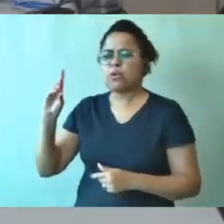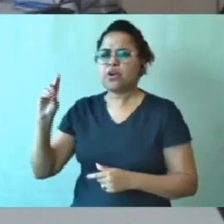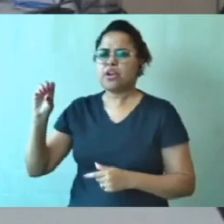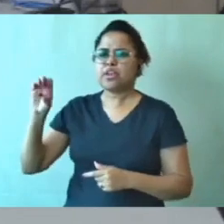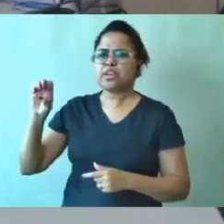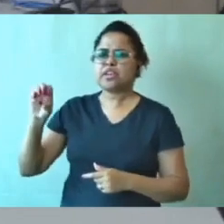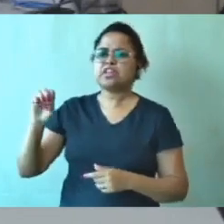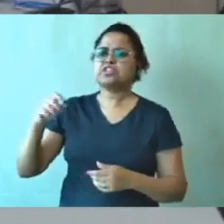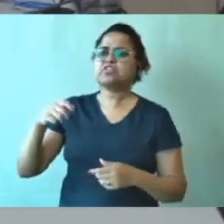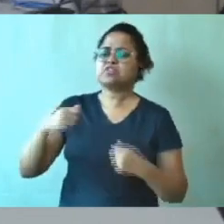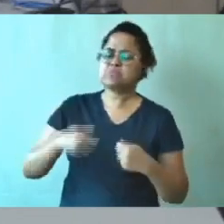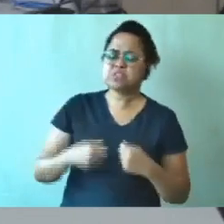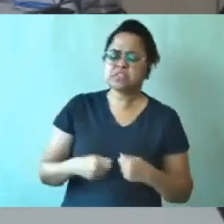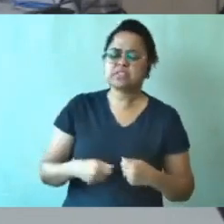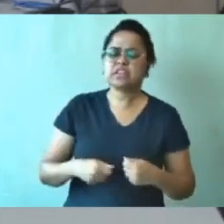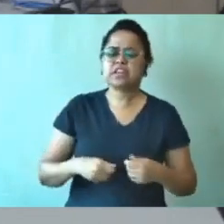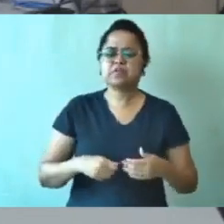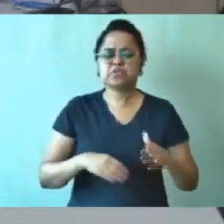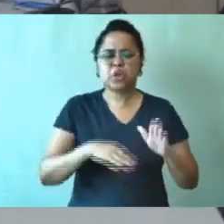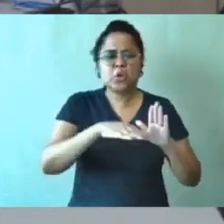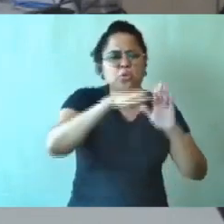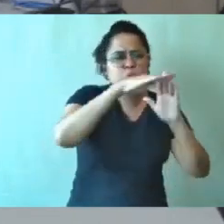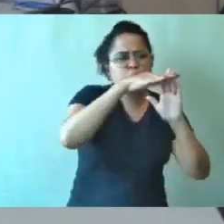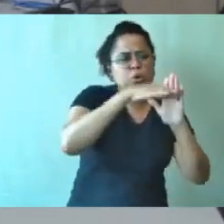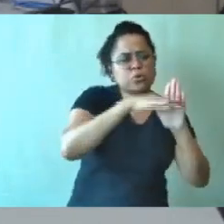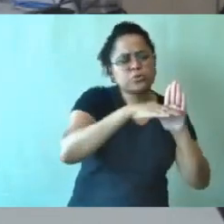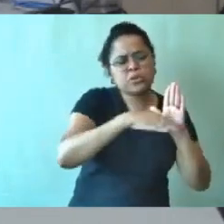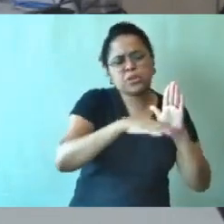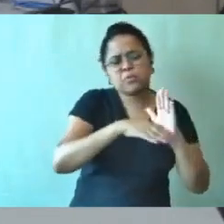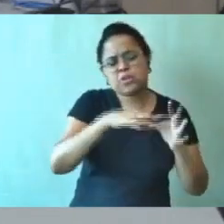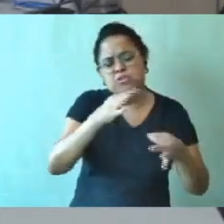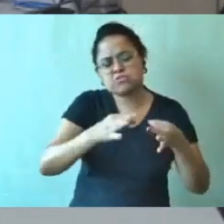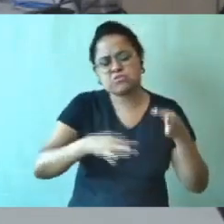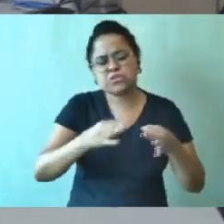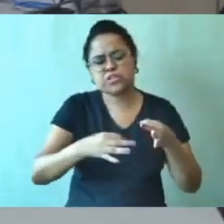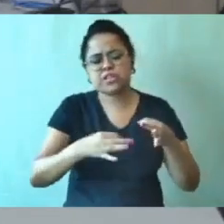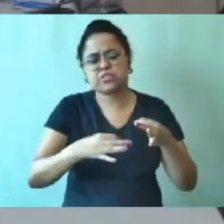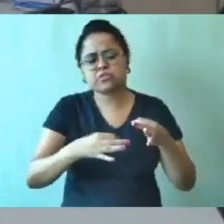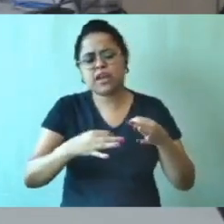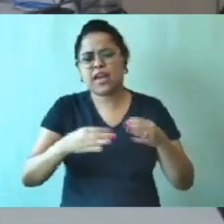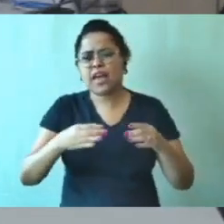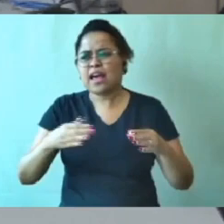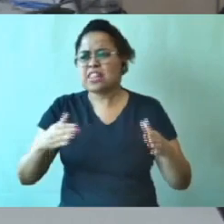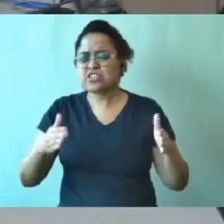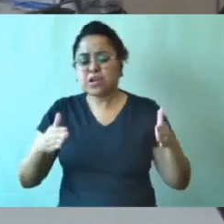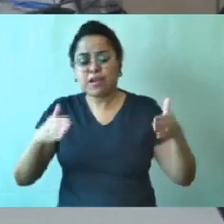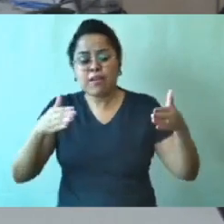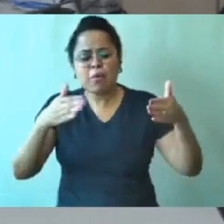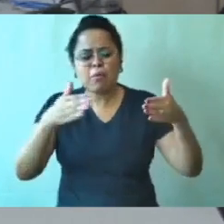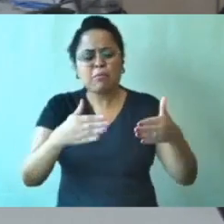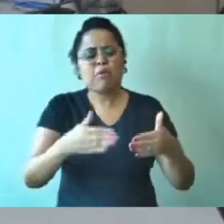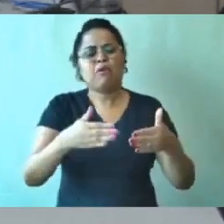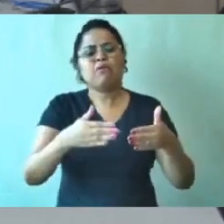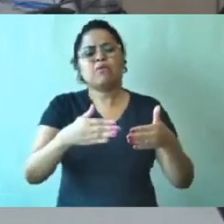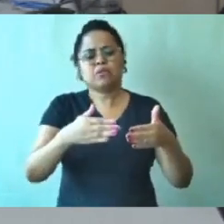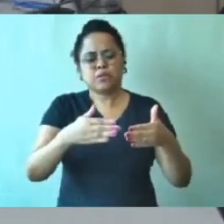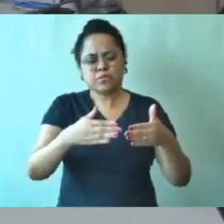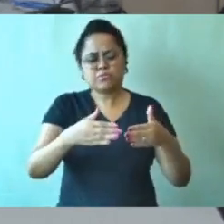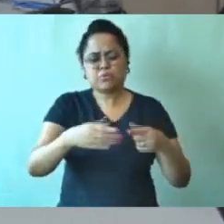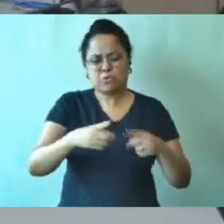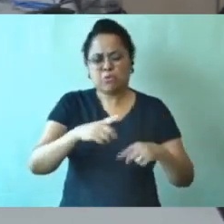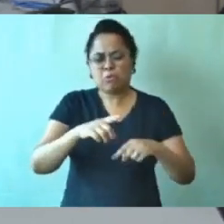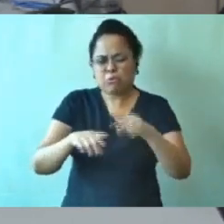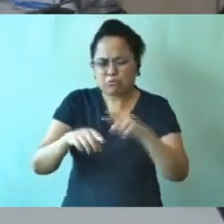como se caminhou até chegar ao ponto que está. Então, só para deixar bem frisado o que a gente está